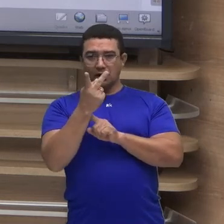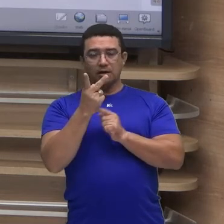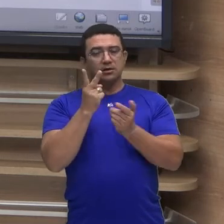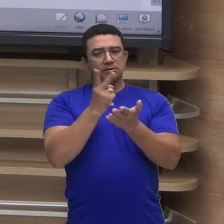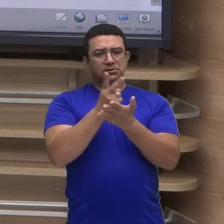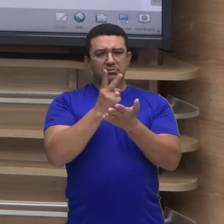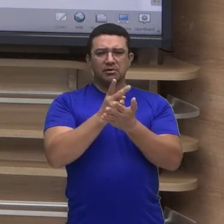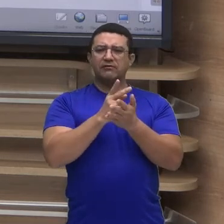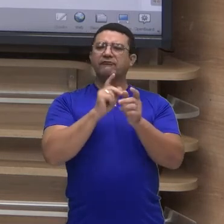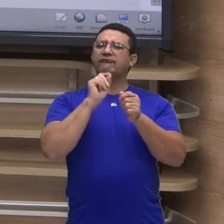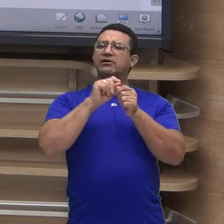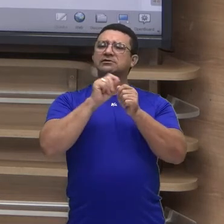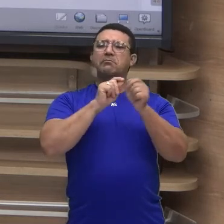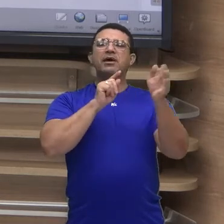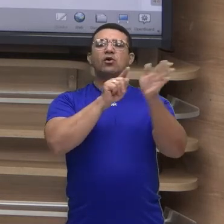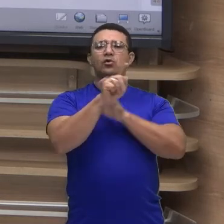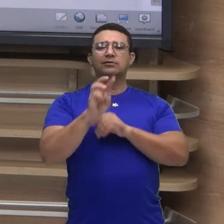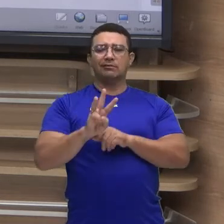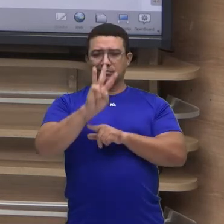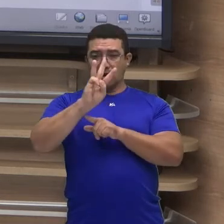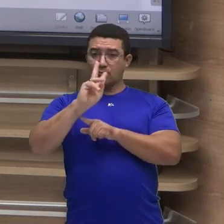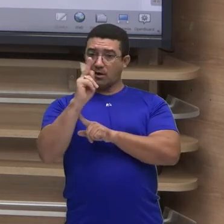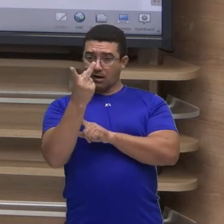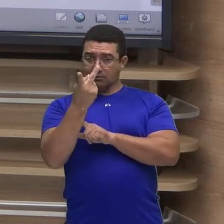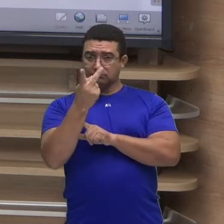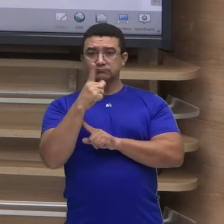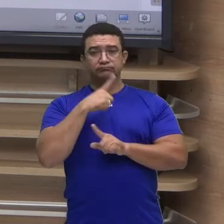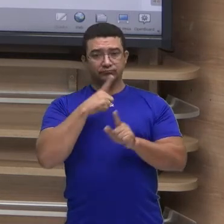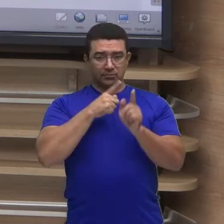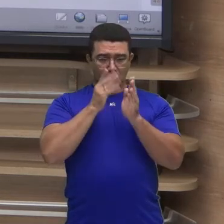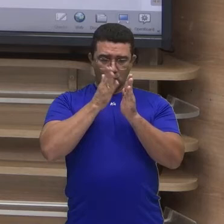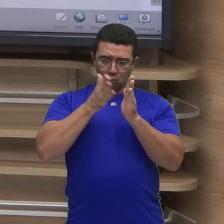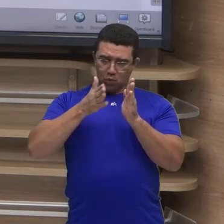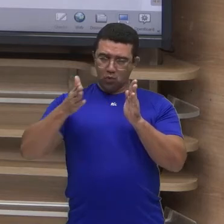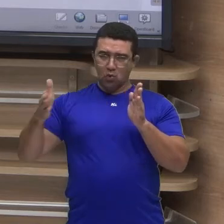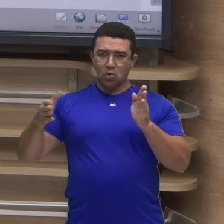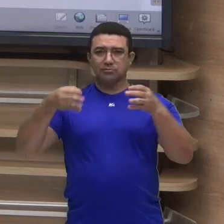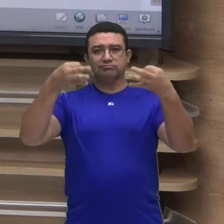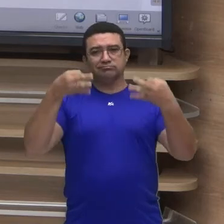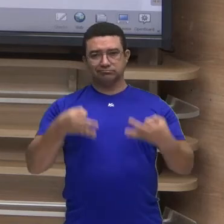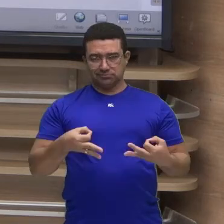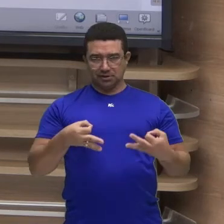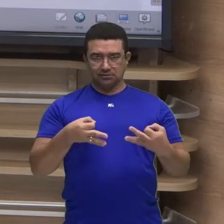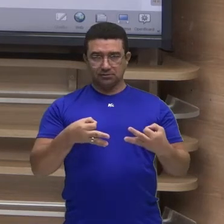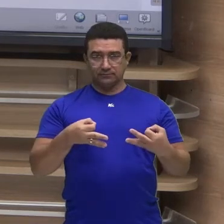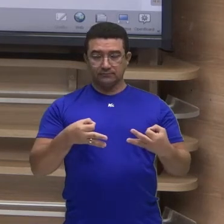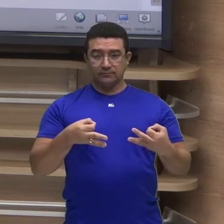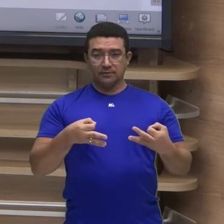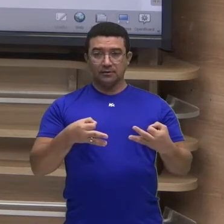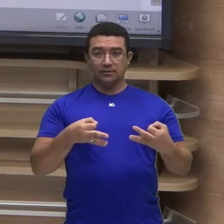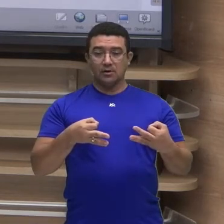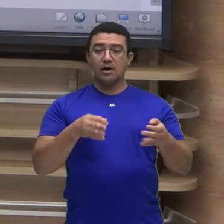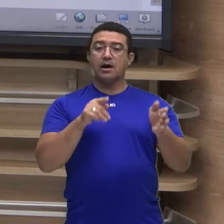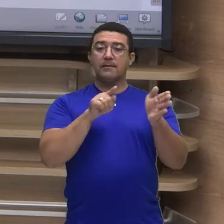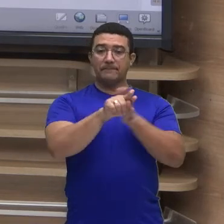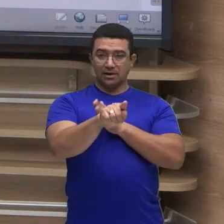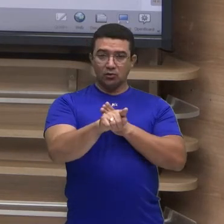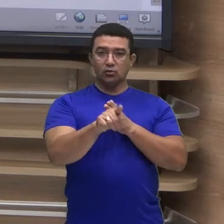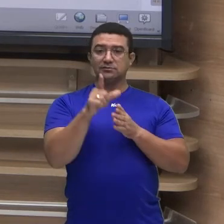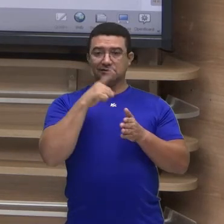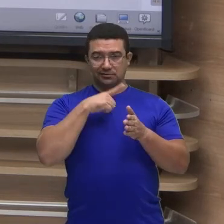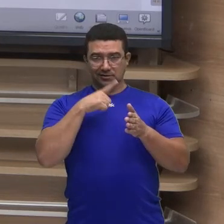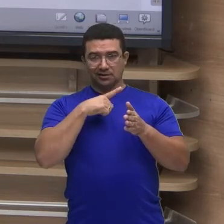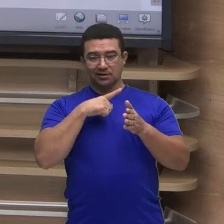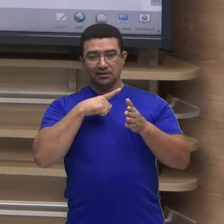gente faz uma pergunta com WH, a gente tem uma ordem certa, tudo bem? Só que essas perguntas com WH são acompanhadas do